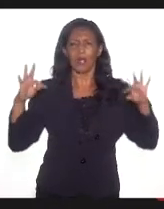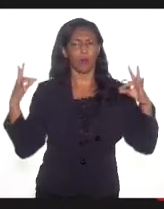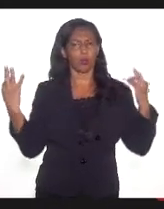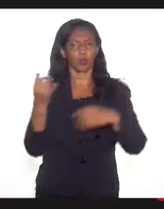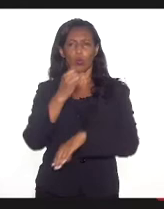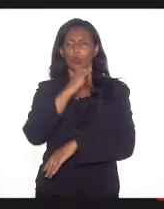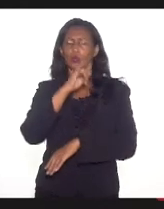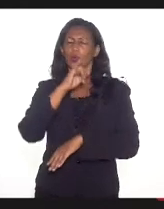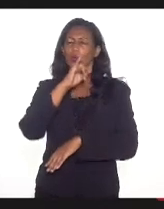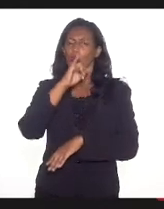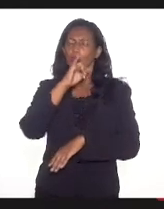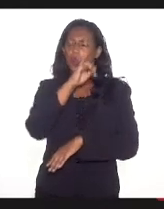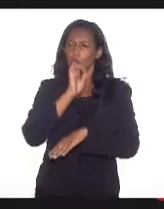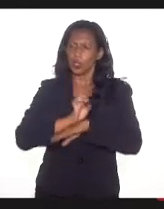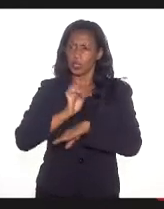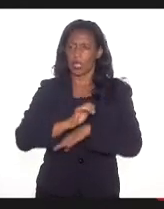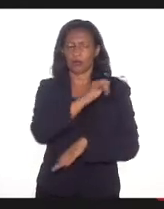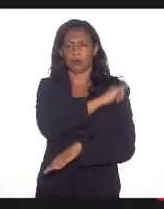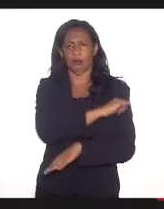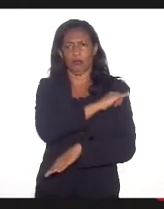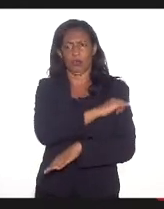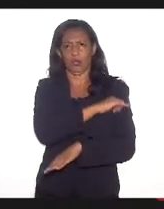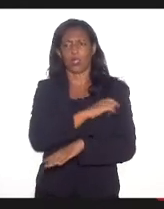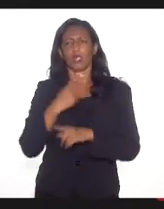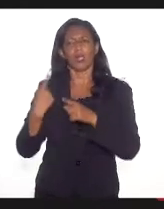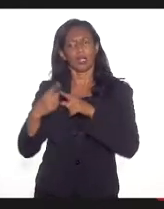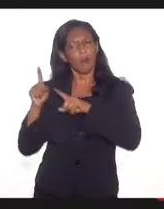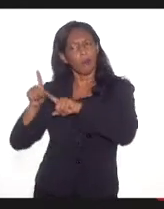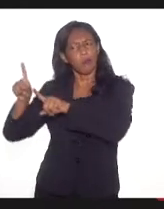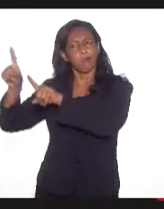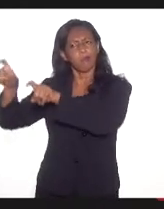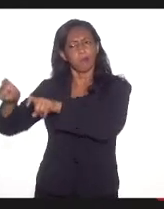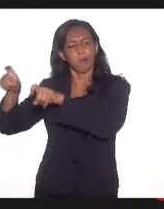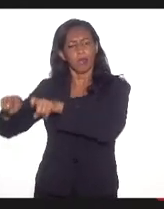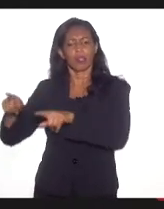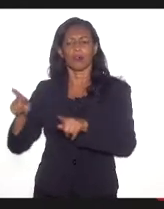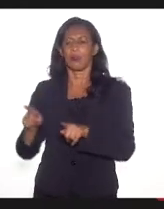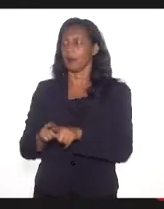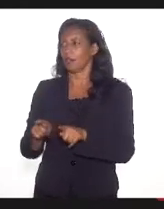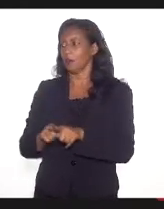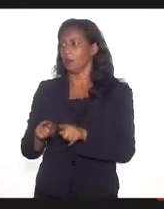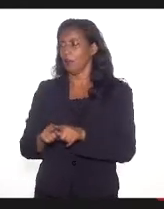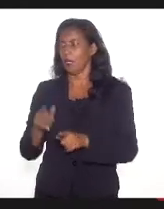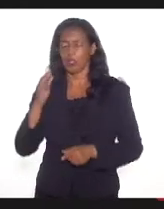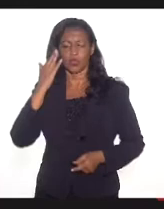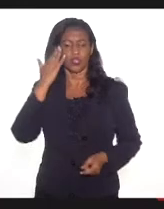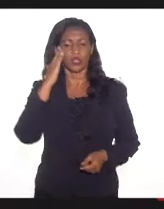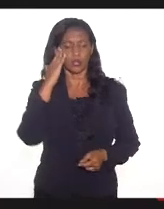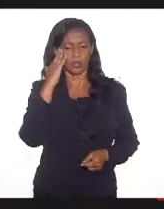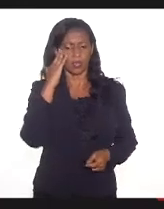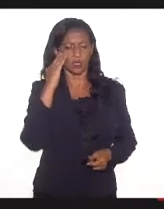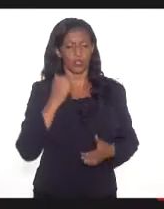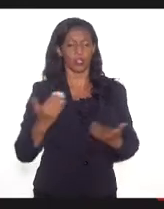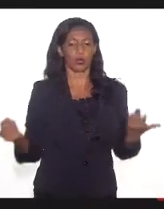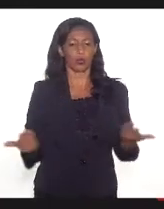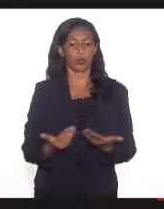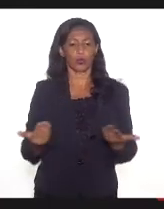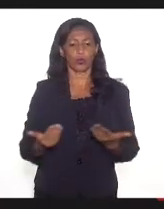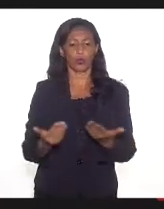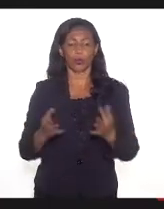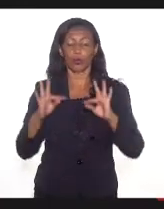metropolitana e também no interior do estado, uma vez que a gente entende que, hoje,